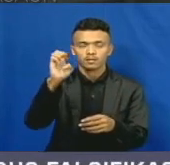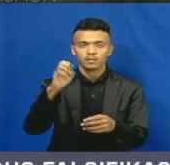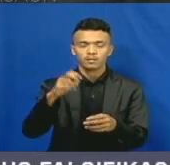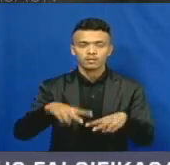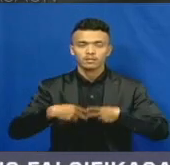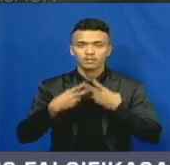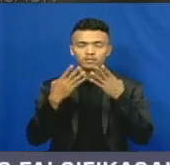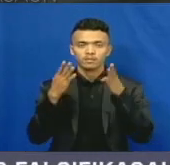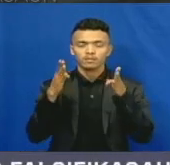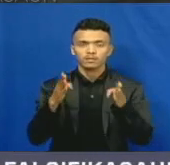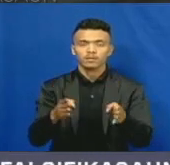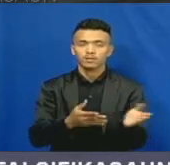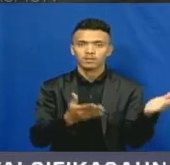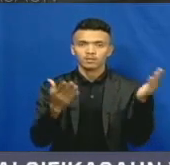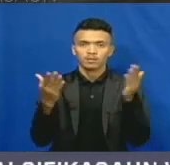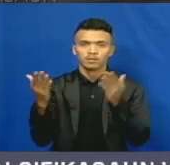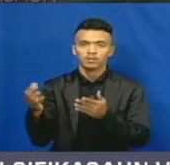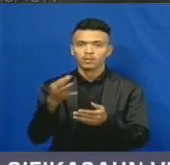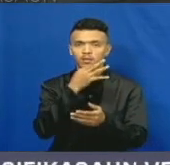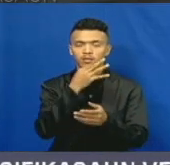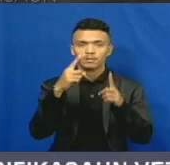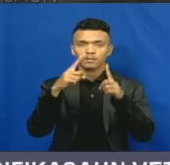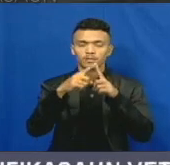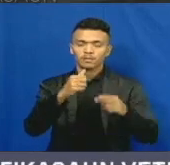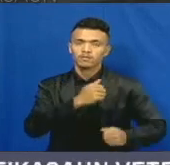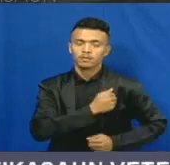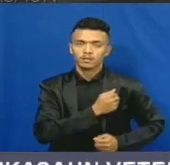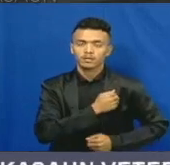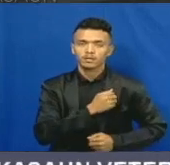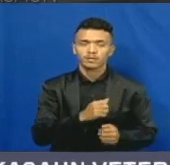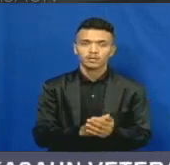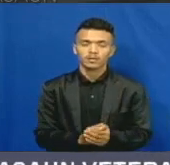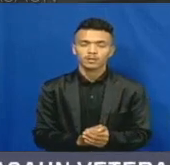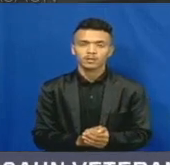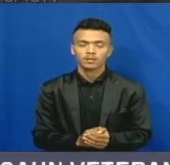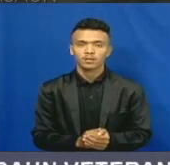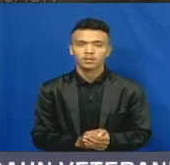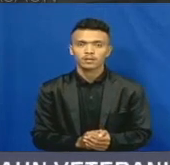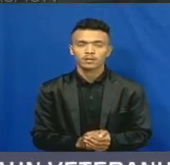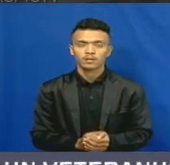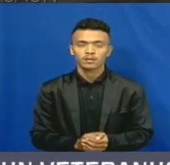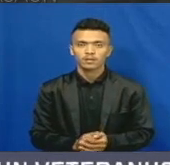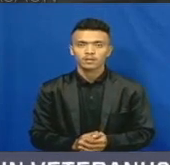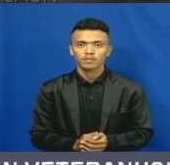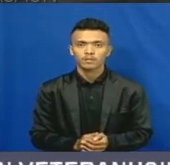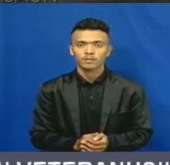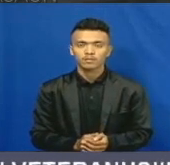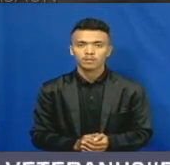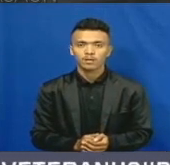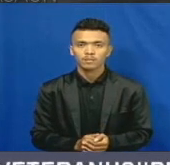Sadozu limau lori hayam ba valentil ihalina de fogo barbetu no apasokira